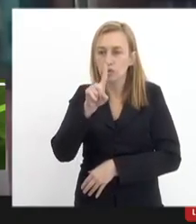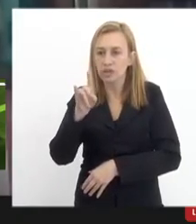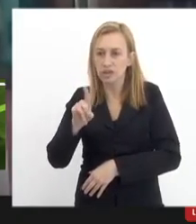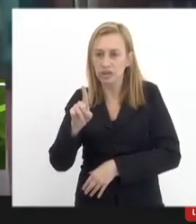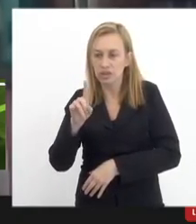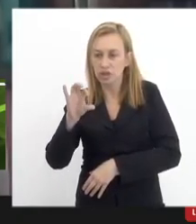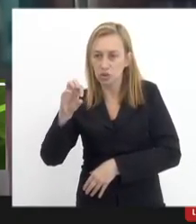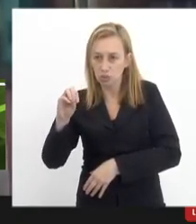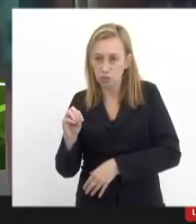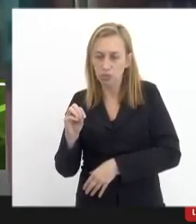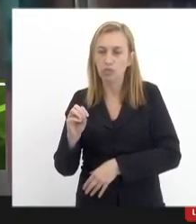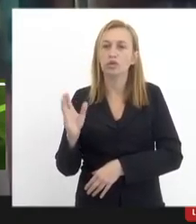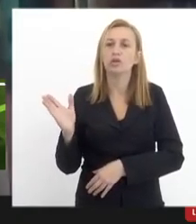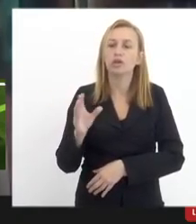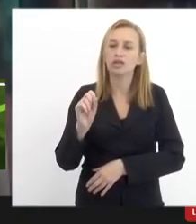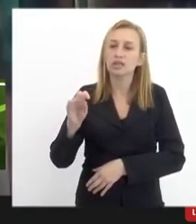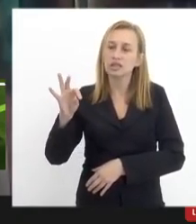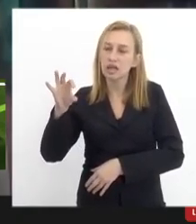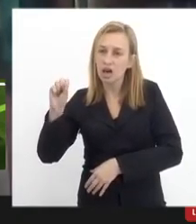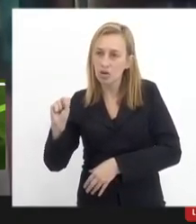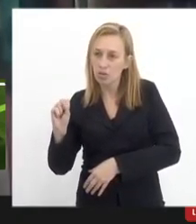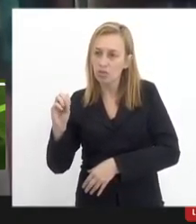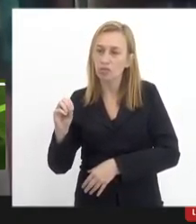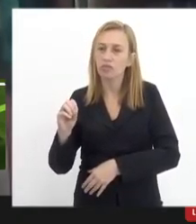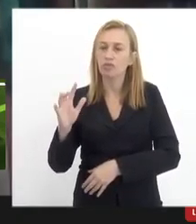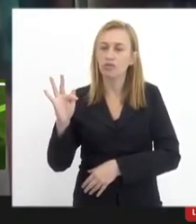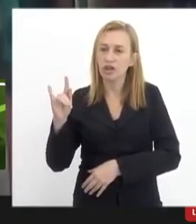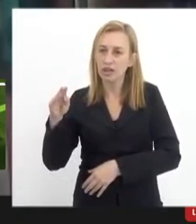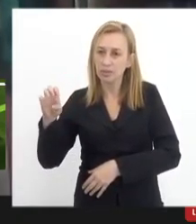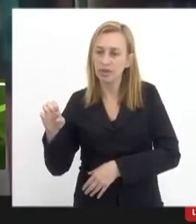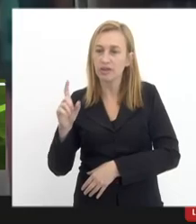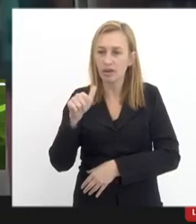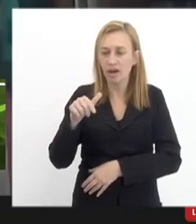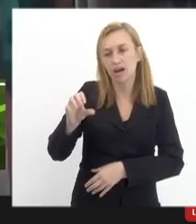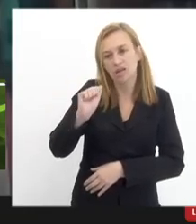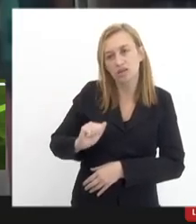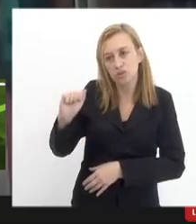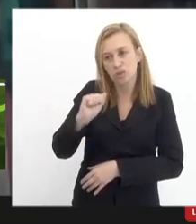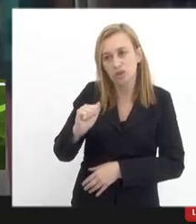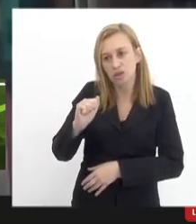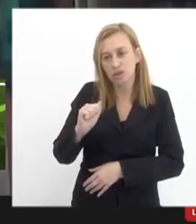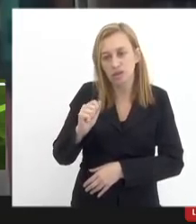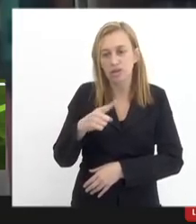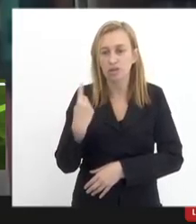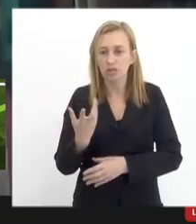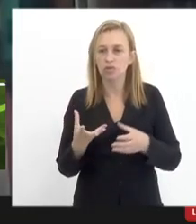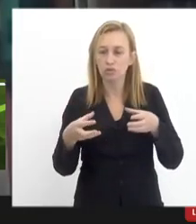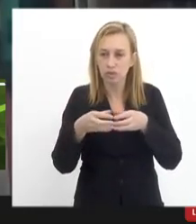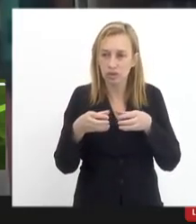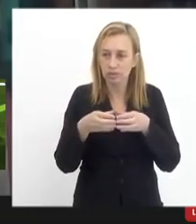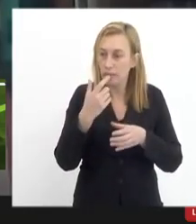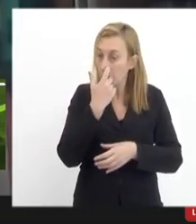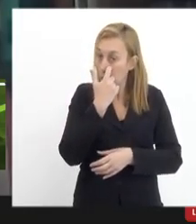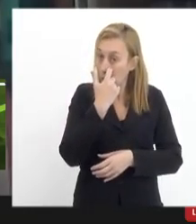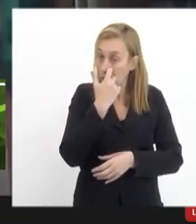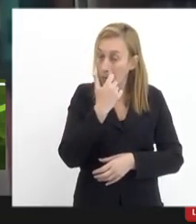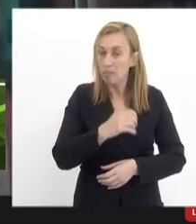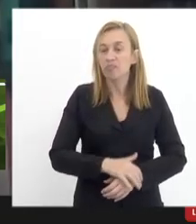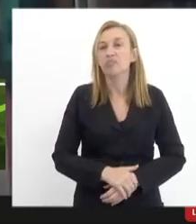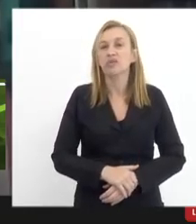né, que é exatamente a assessoria, né, desta nossa comissão.